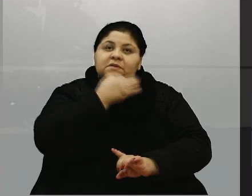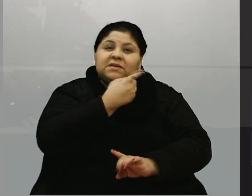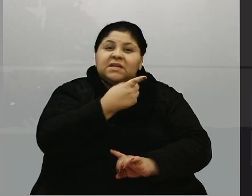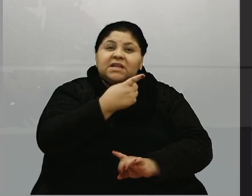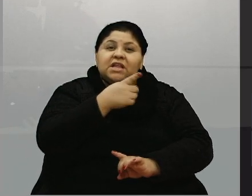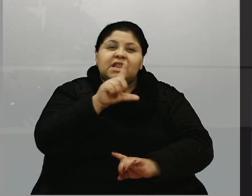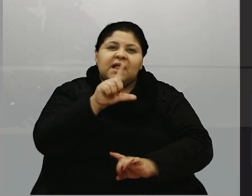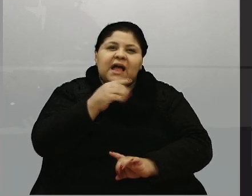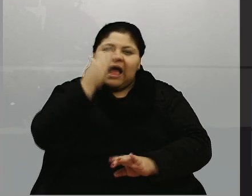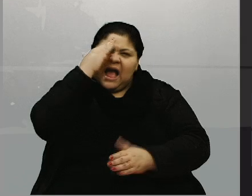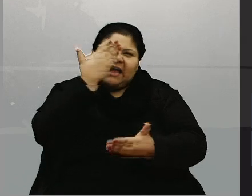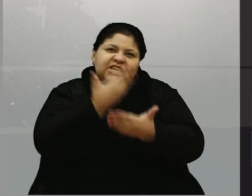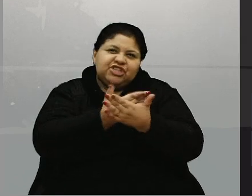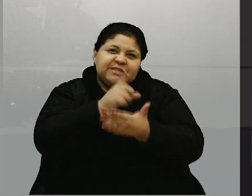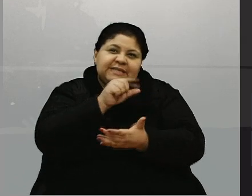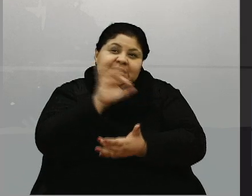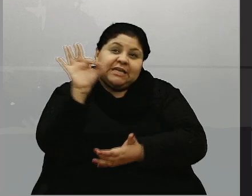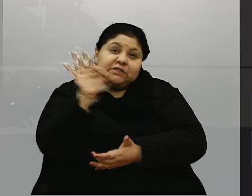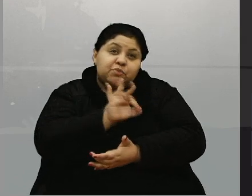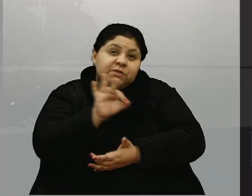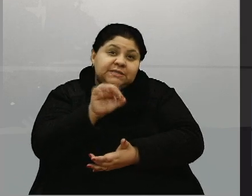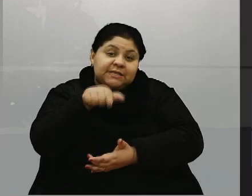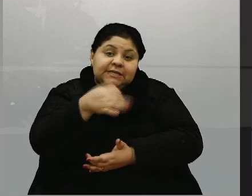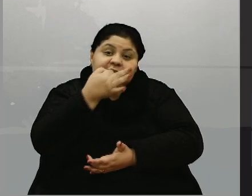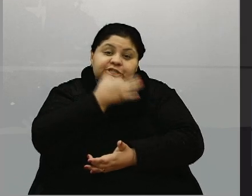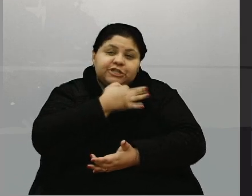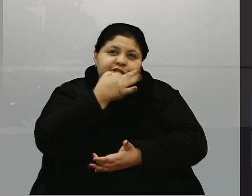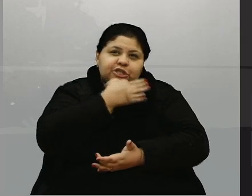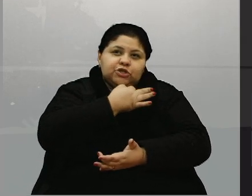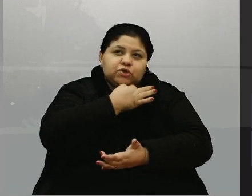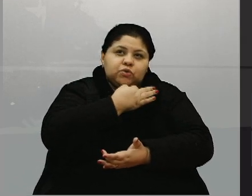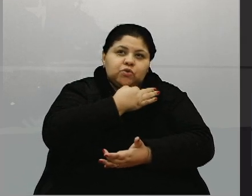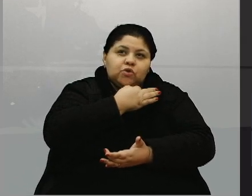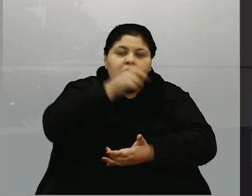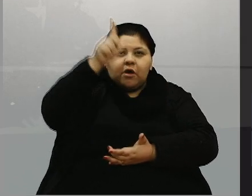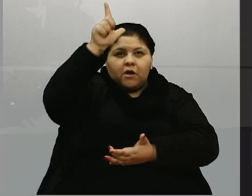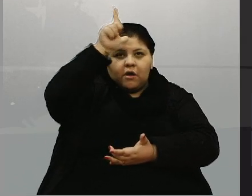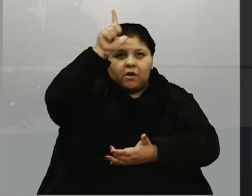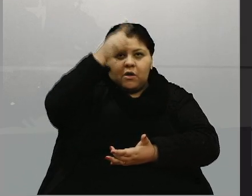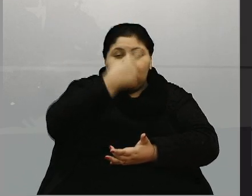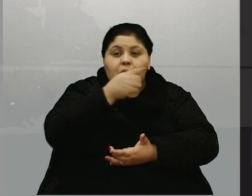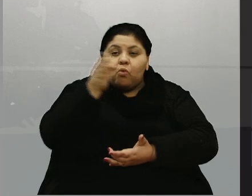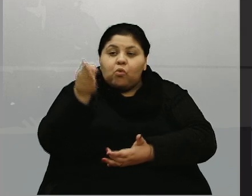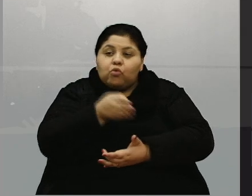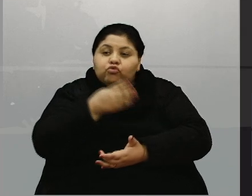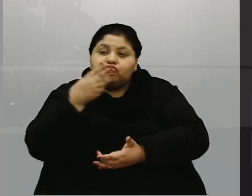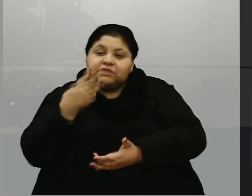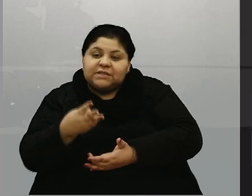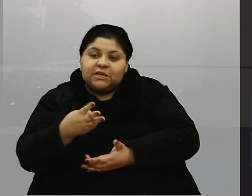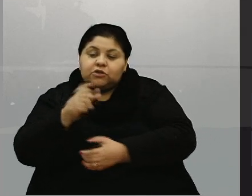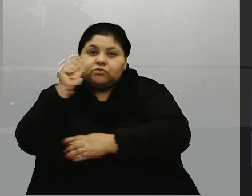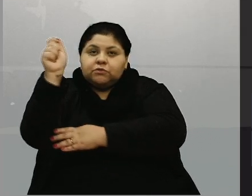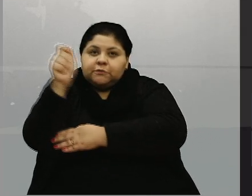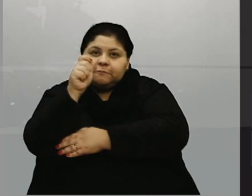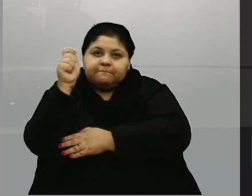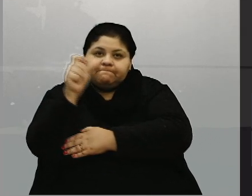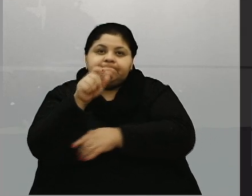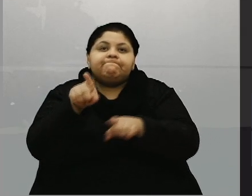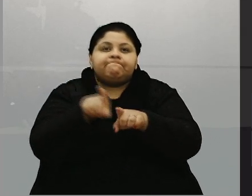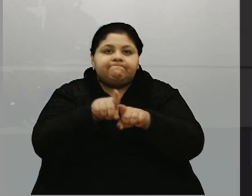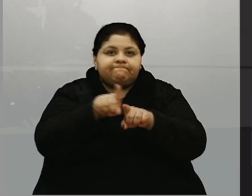de origem germânica e que 1/3 da população do estado do Rio Grande do Sul tenha esta ascendência